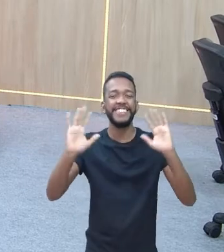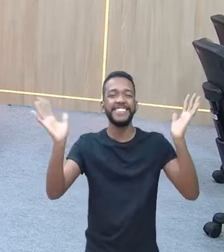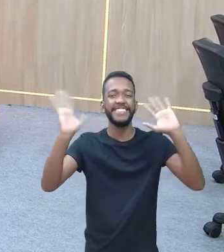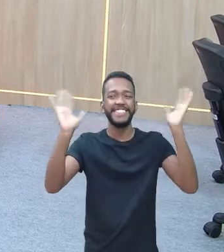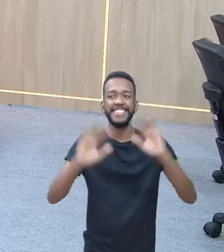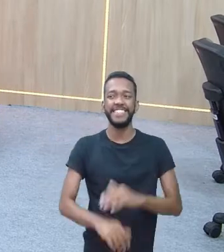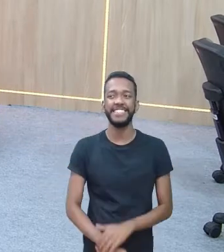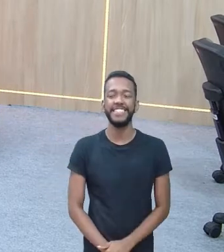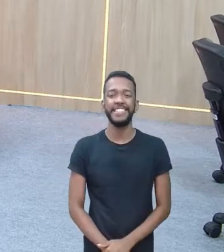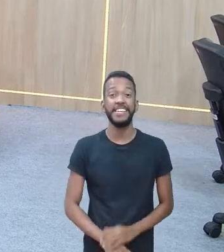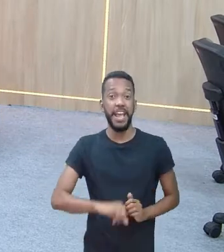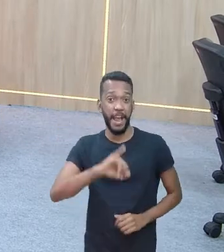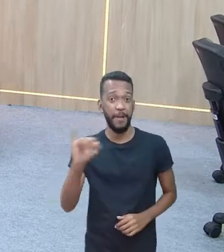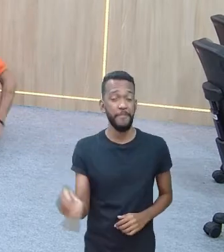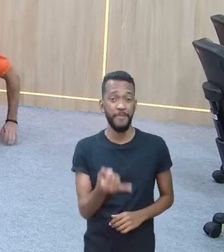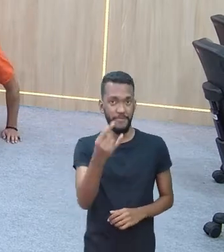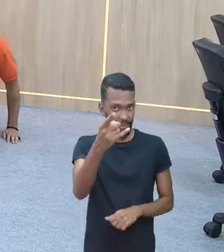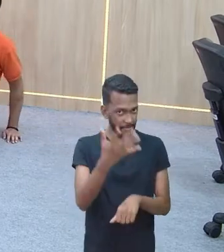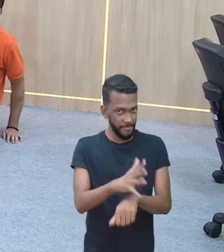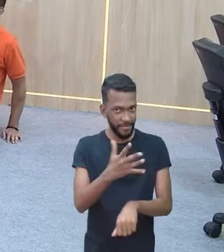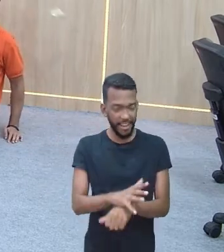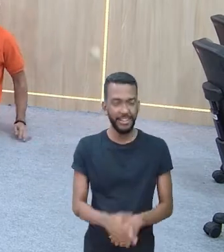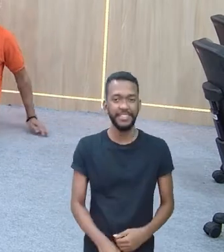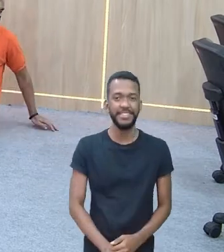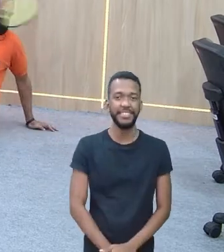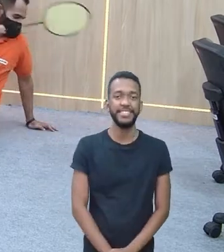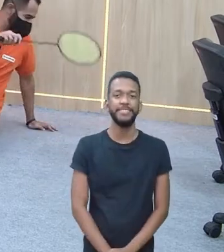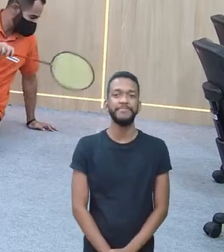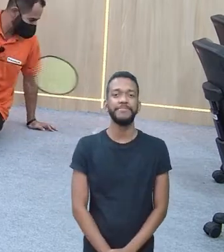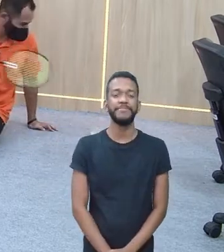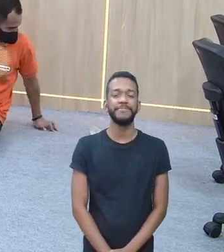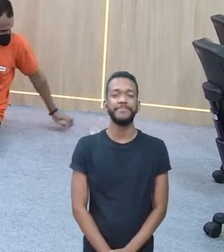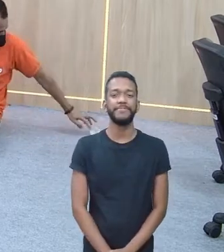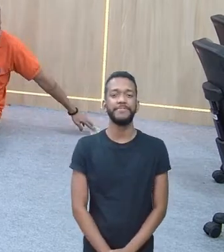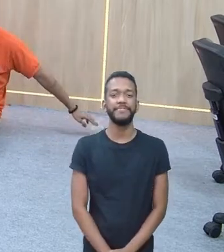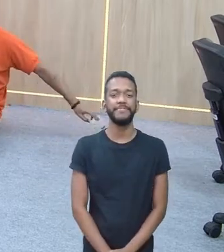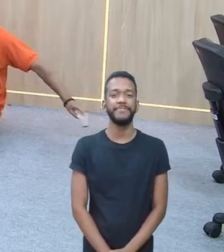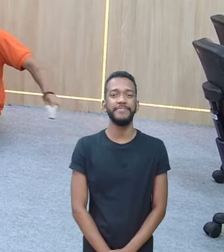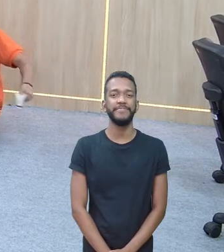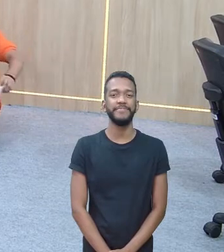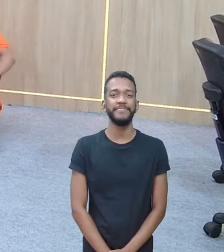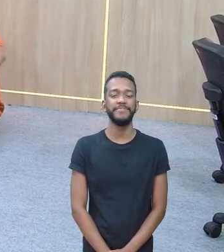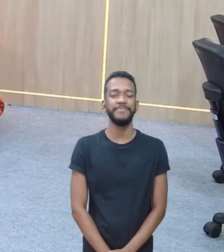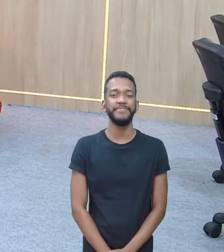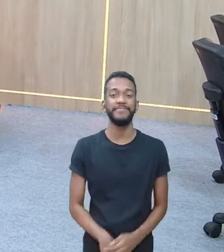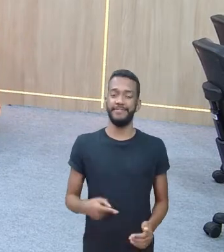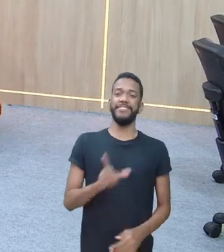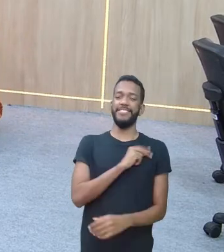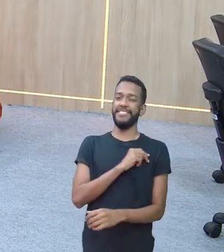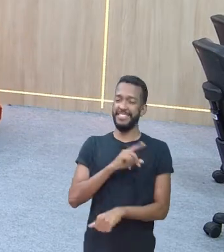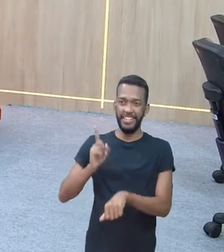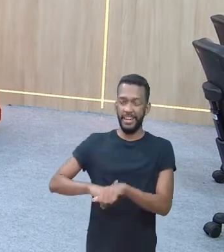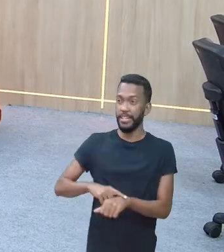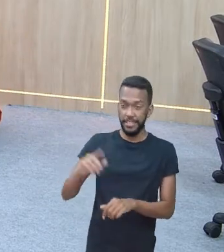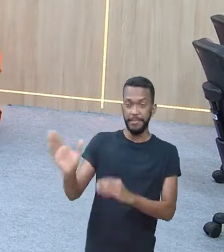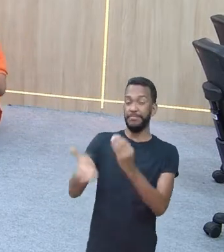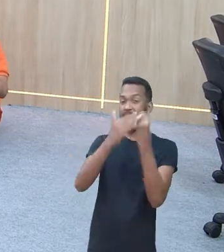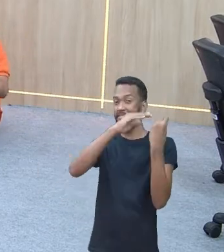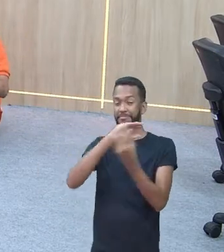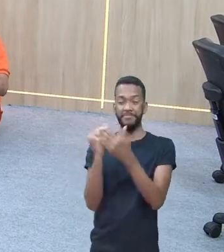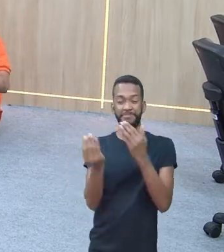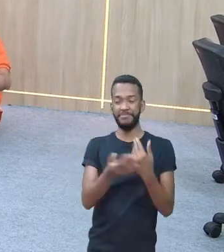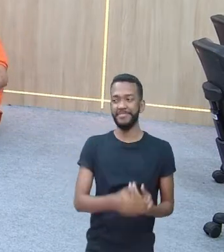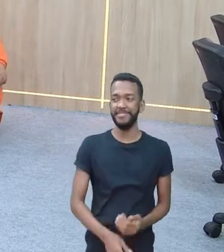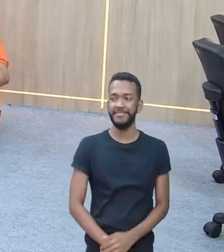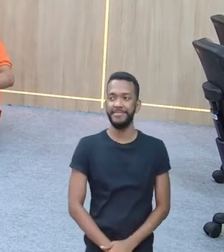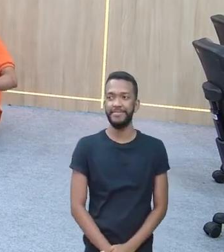Tchau. E... Aproveitem aí, façam a prática, viu? Danou-se. Deu tempo nem eu me sentar.